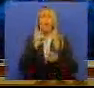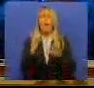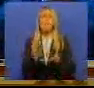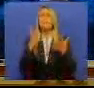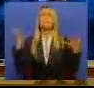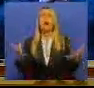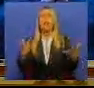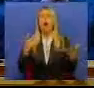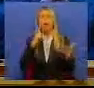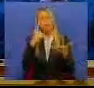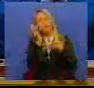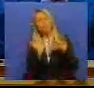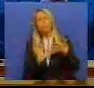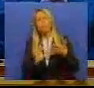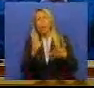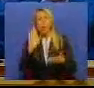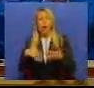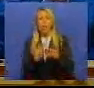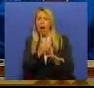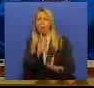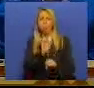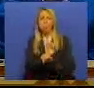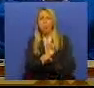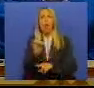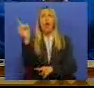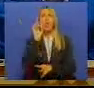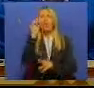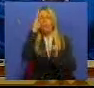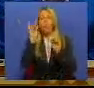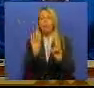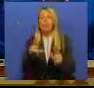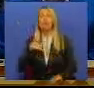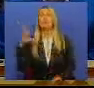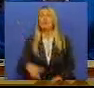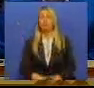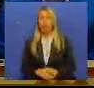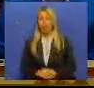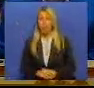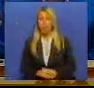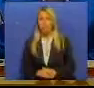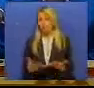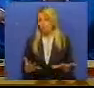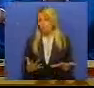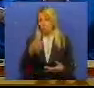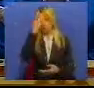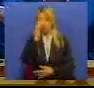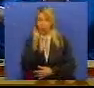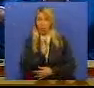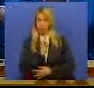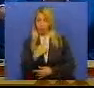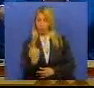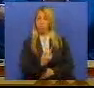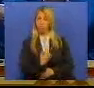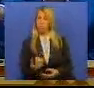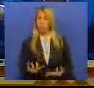bloqueio para a qualidade do sistema de ensino em Portugal. Do nosso ponto de vista, ele